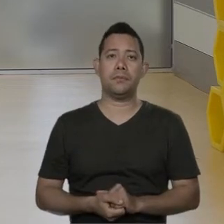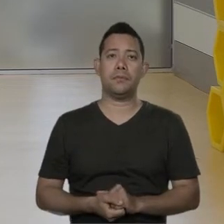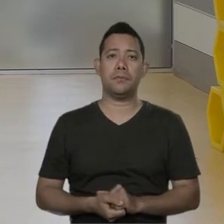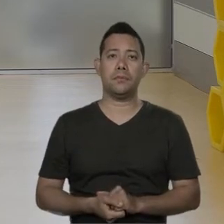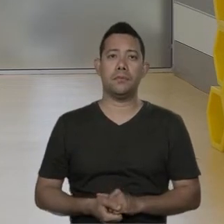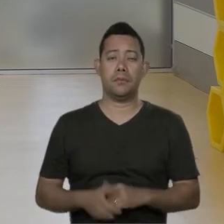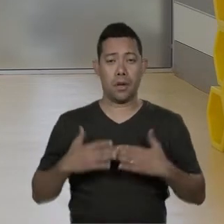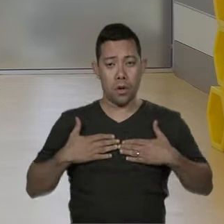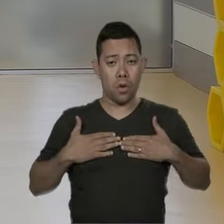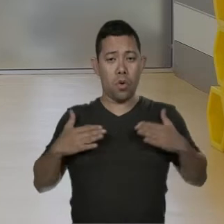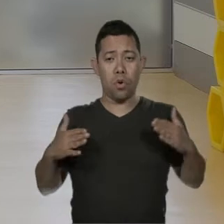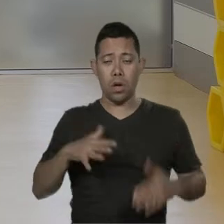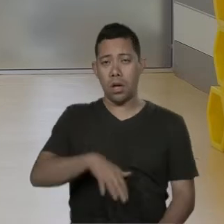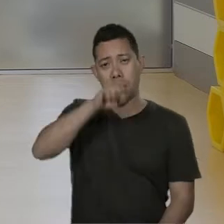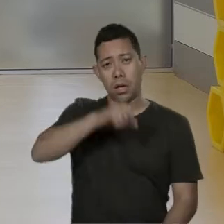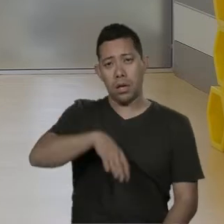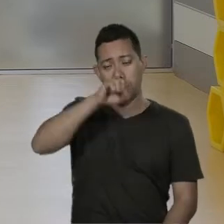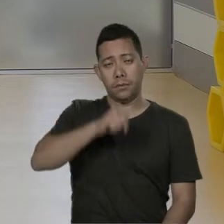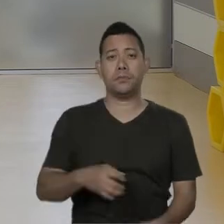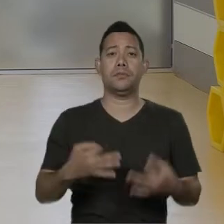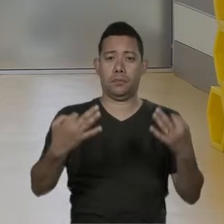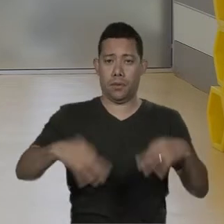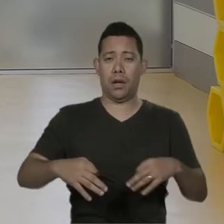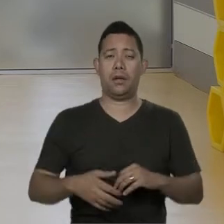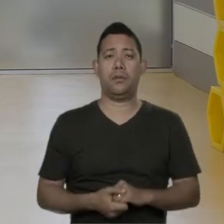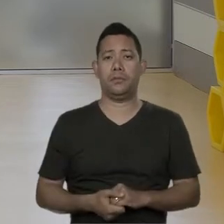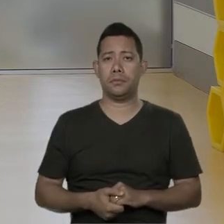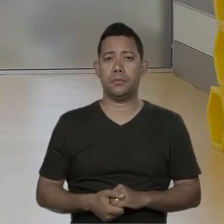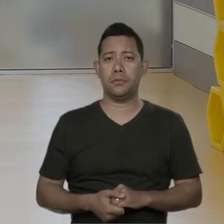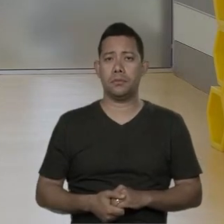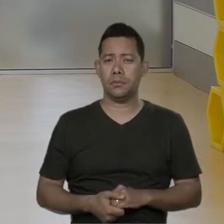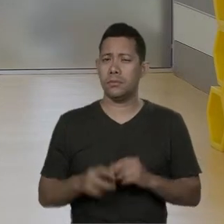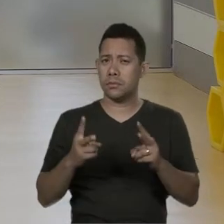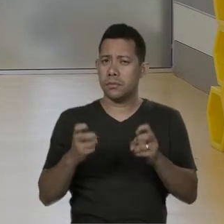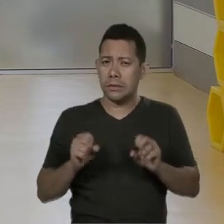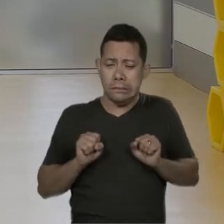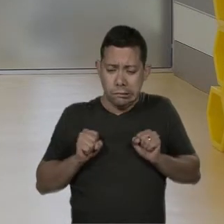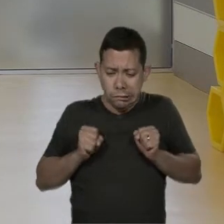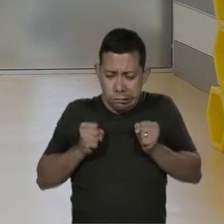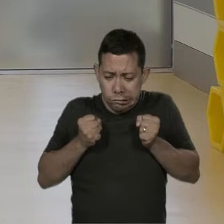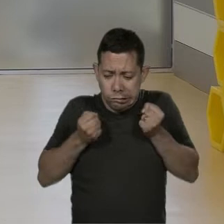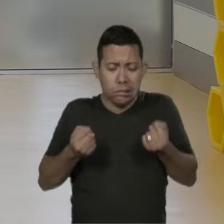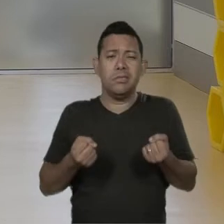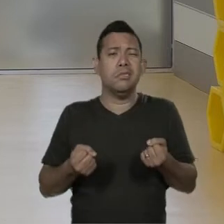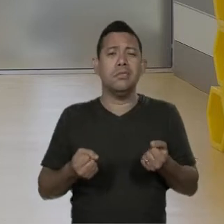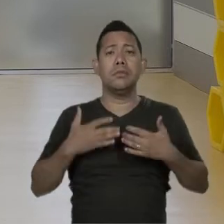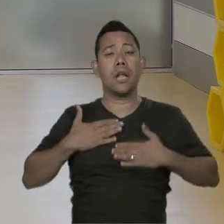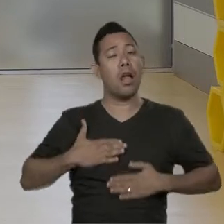Abre aí seu peito, respira. Sente que a sensação de esforço aqui tá bem